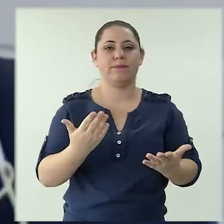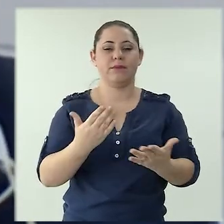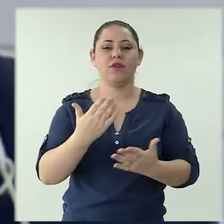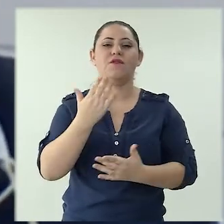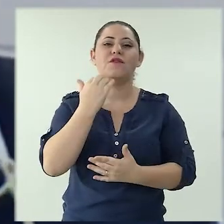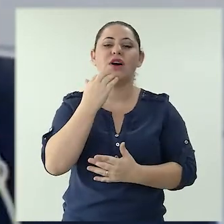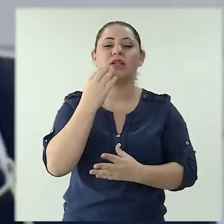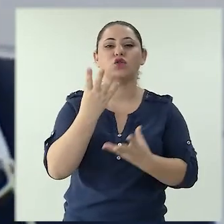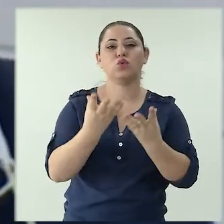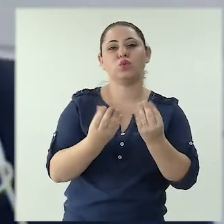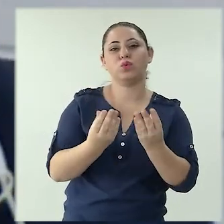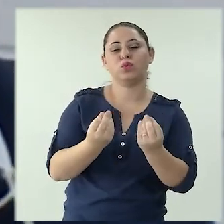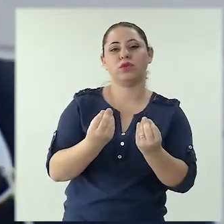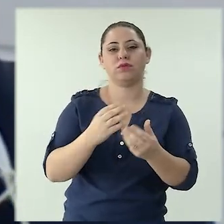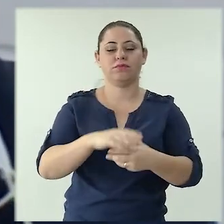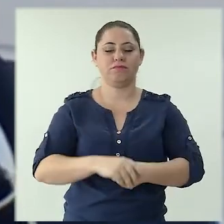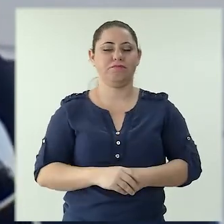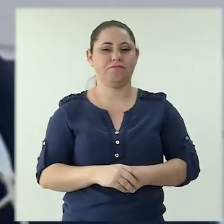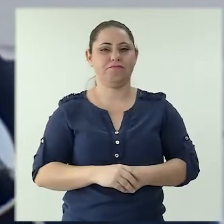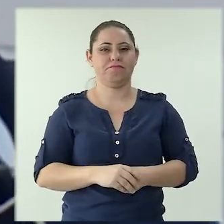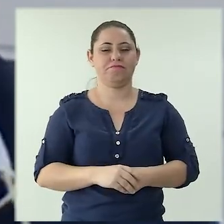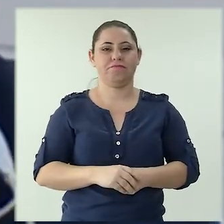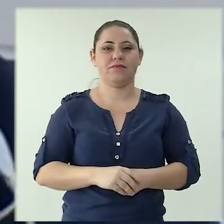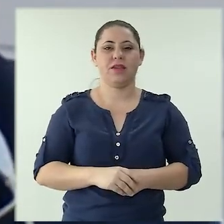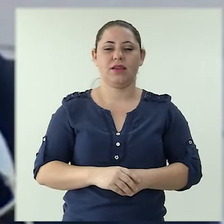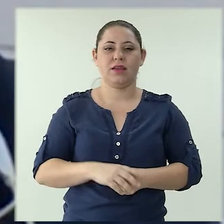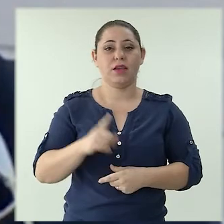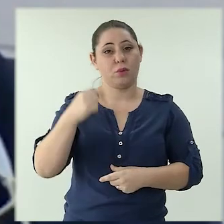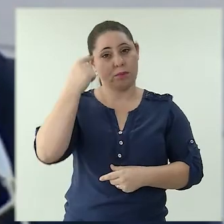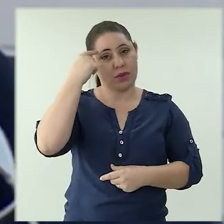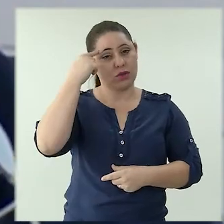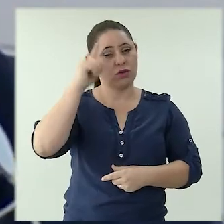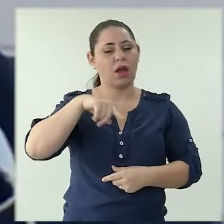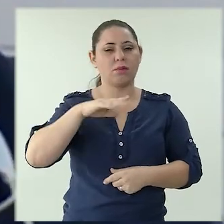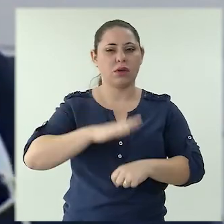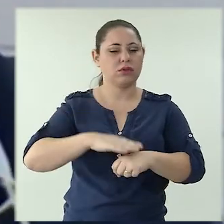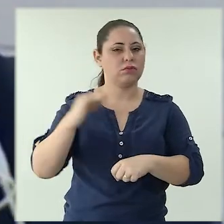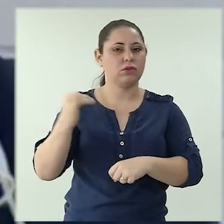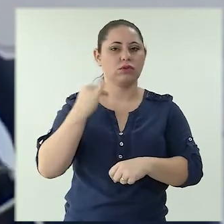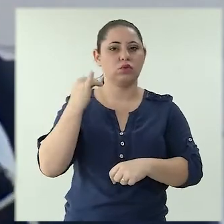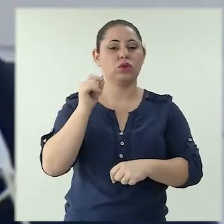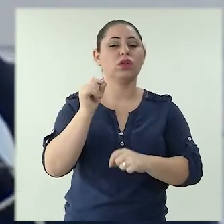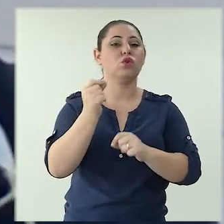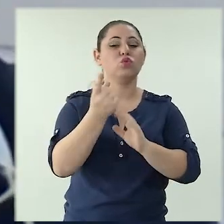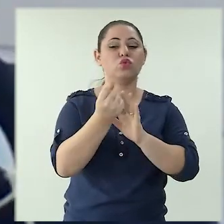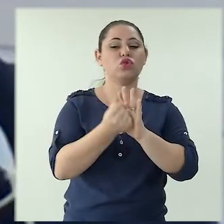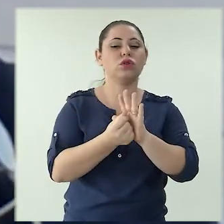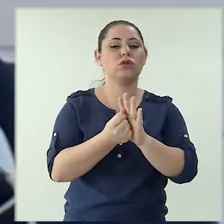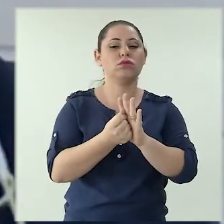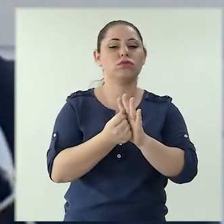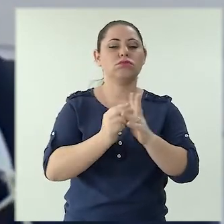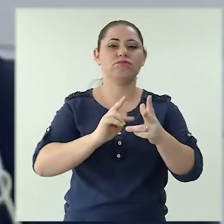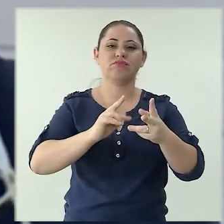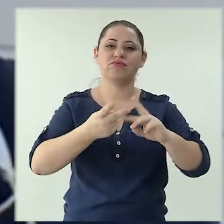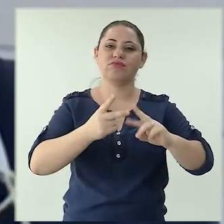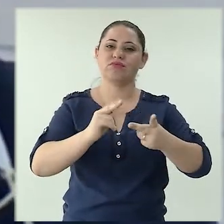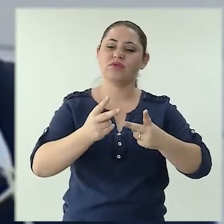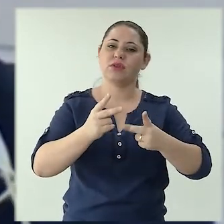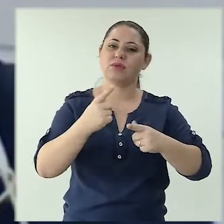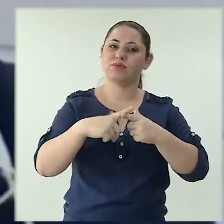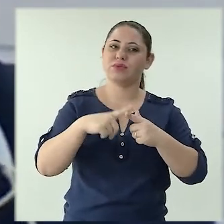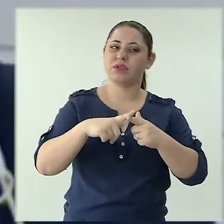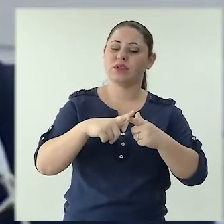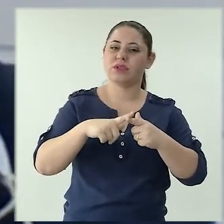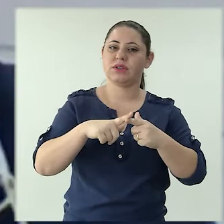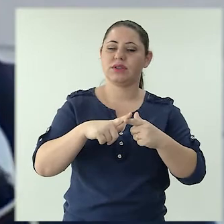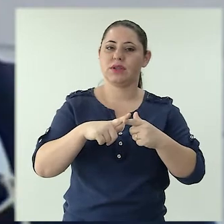muito e eu acho que é o ponto-chave dentro do uso capião. O custo dele, ele vai ser variado, porque, como eu disse, ele